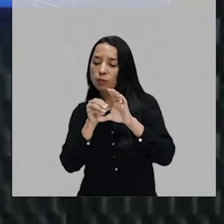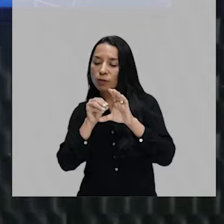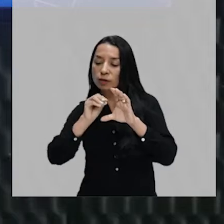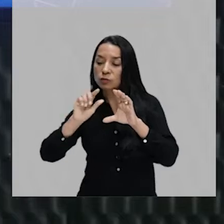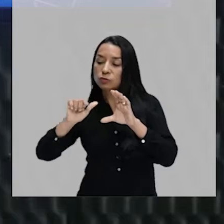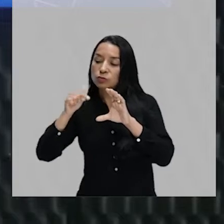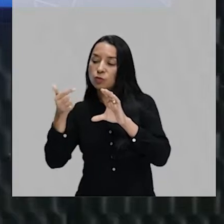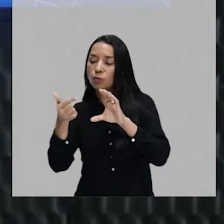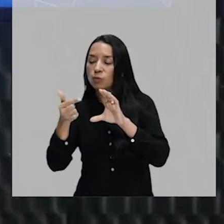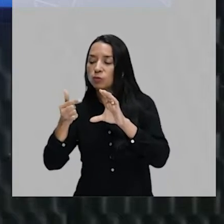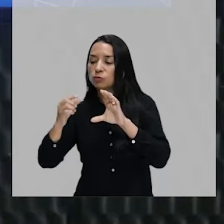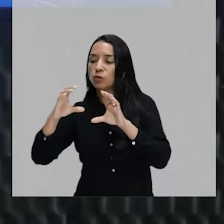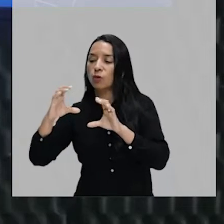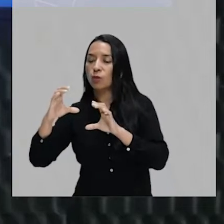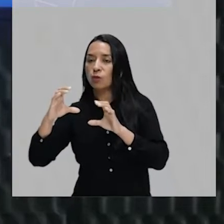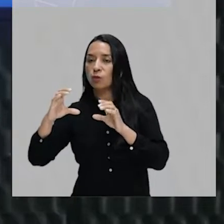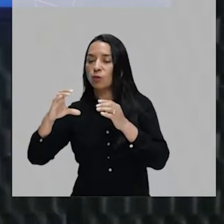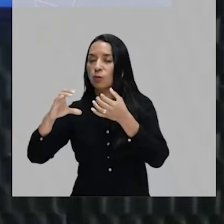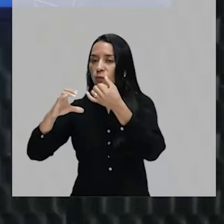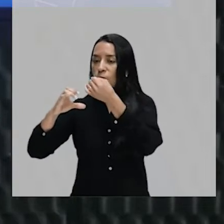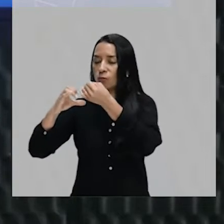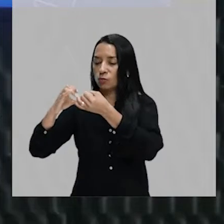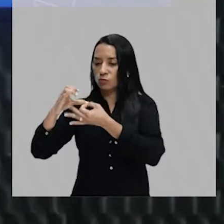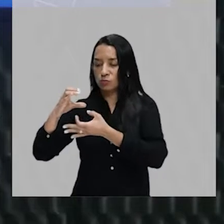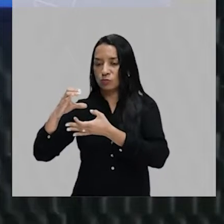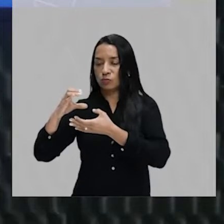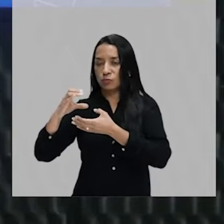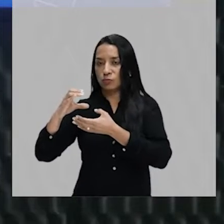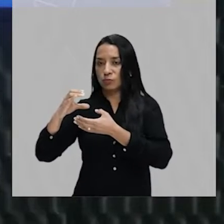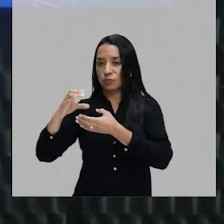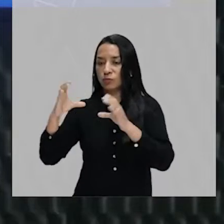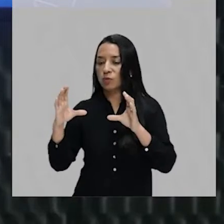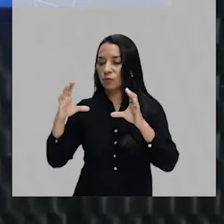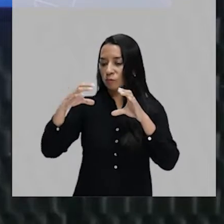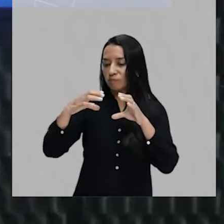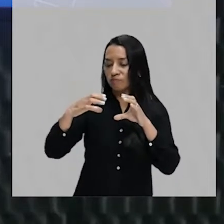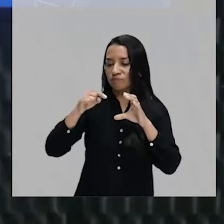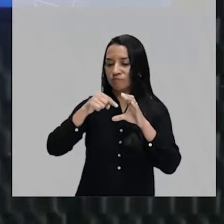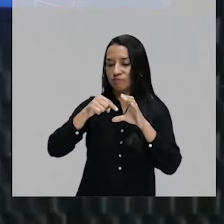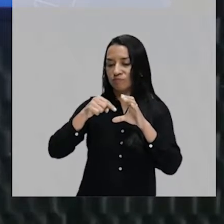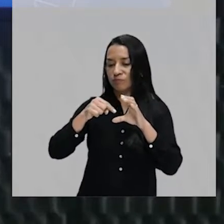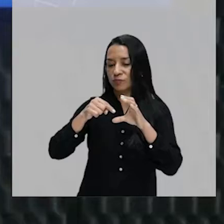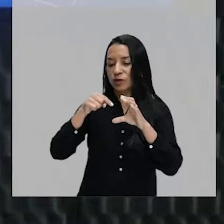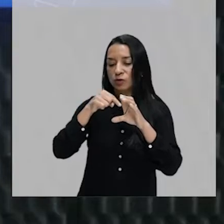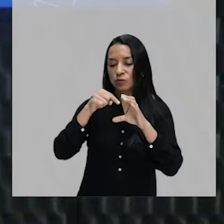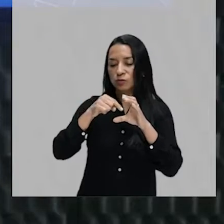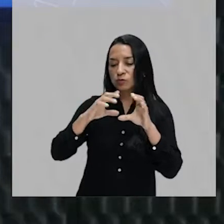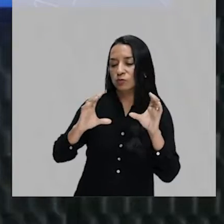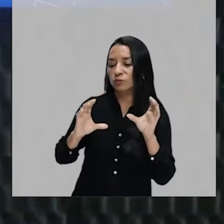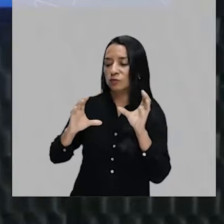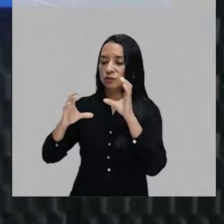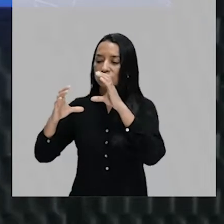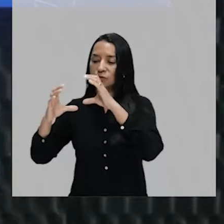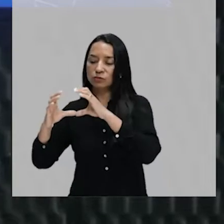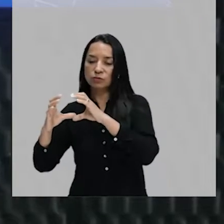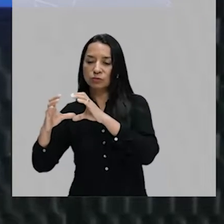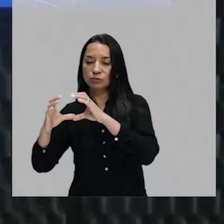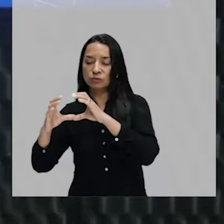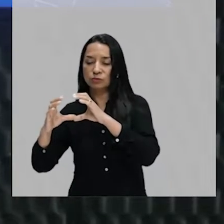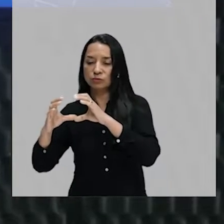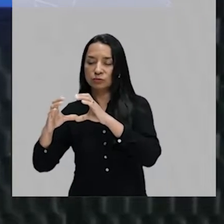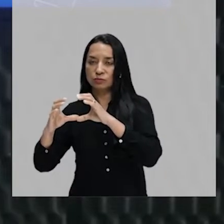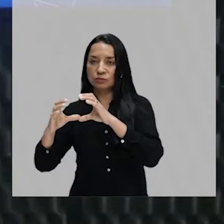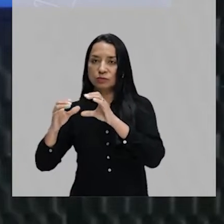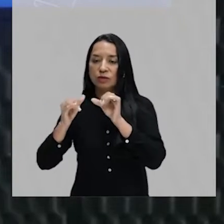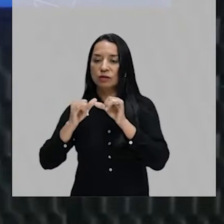de outro conjunto eu estou dizendo que um conjunto está contido em outro conjunto Então